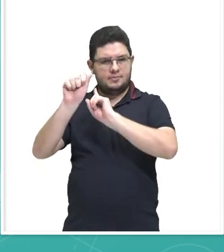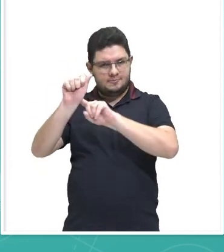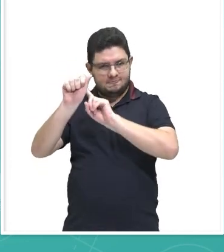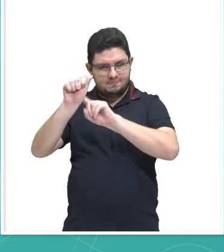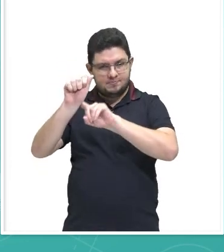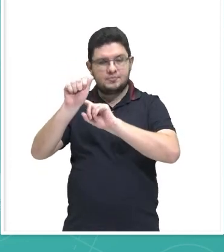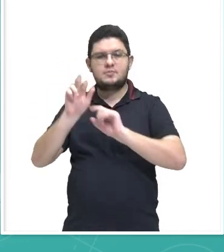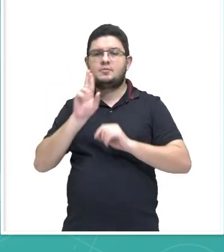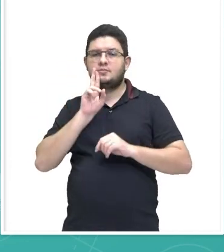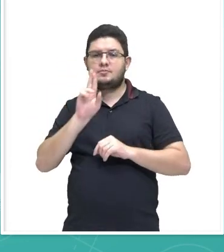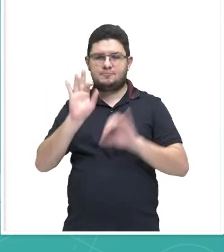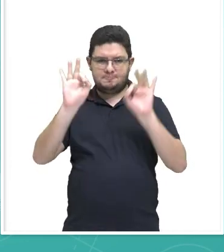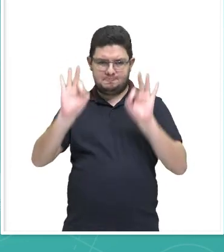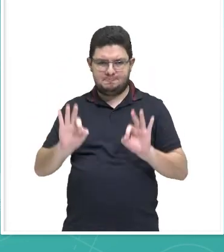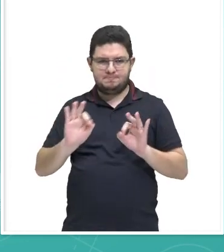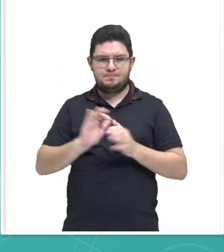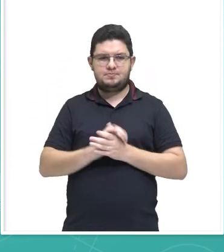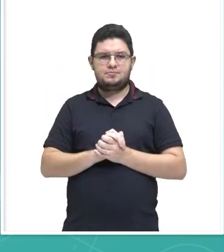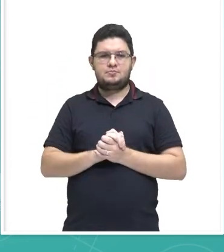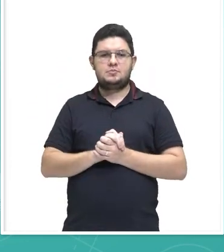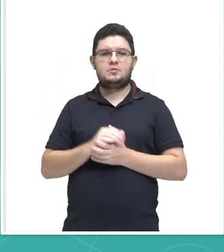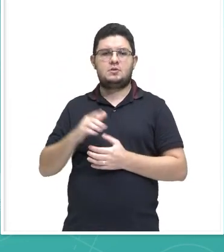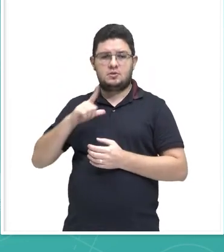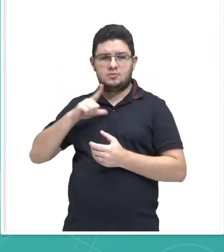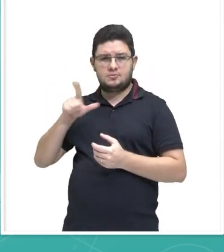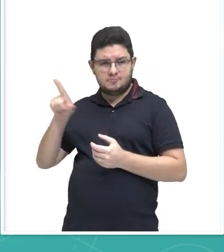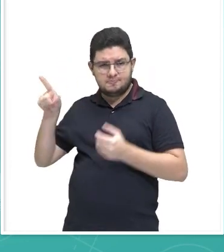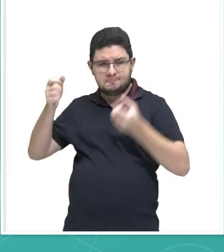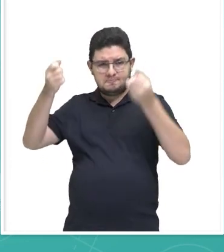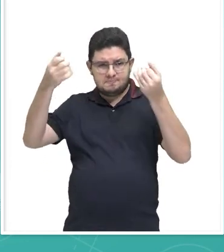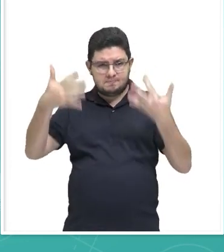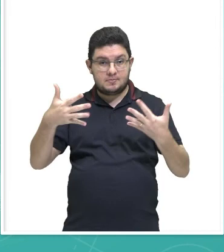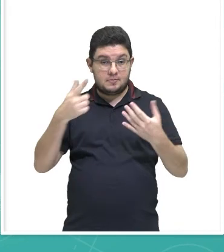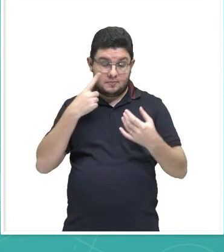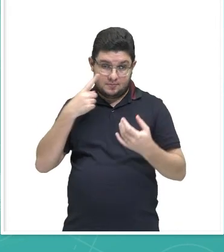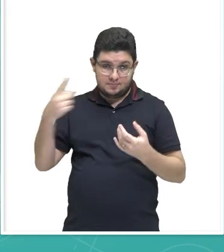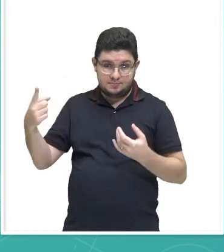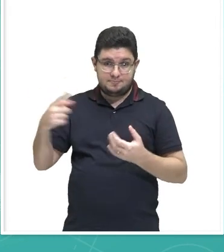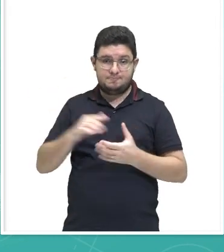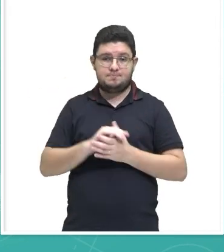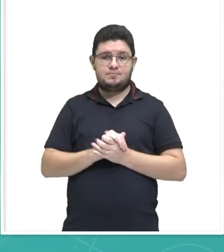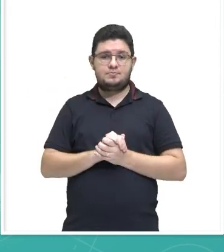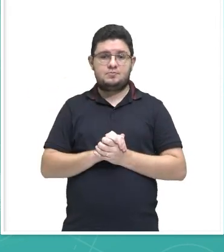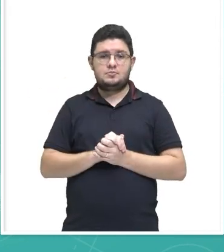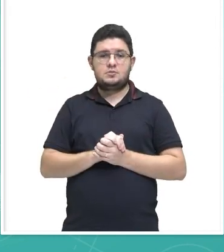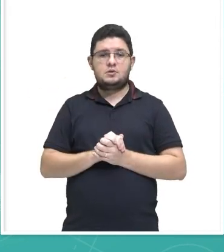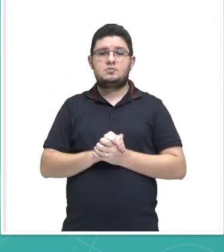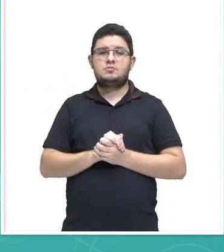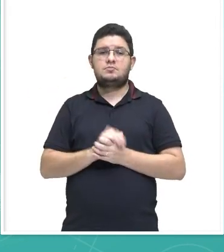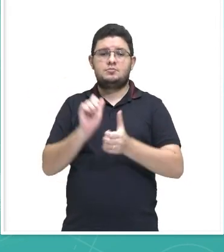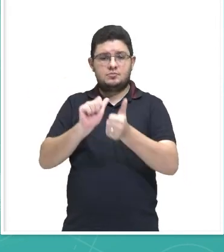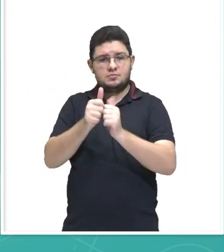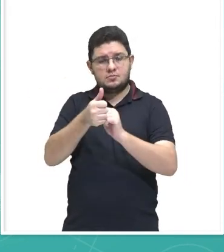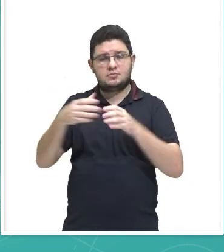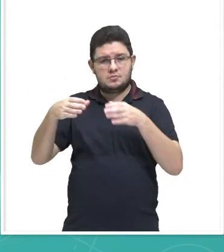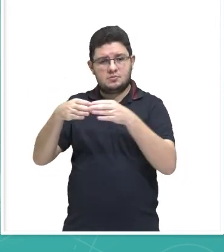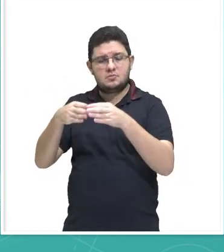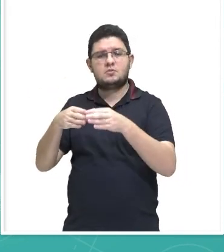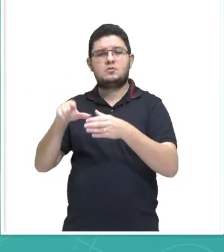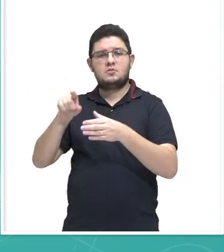letra A. Vamos ver o comentário? Então, olha só. Os esportes coletivos são jogos